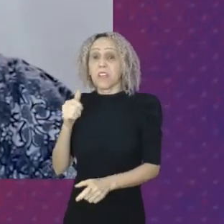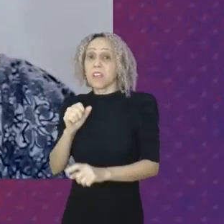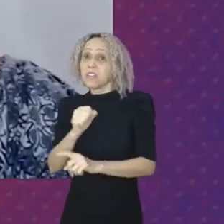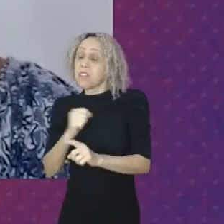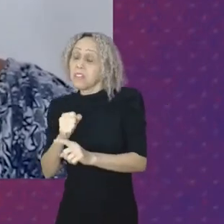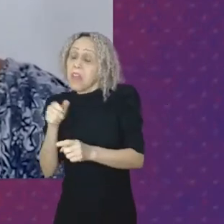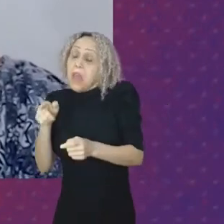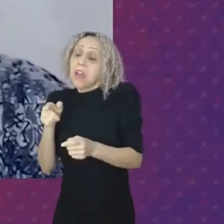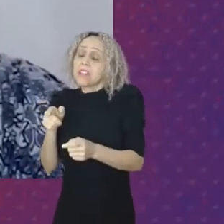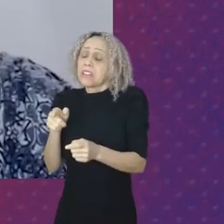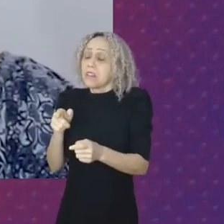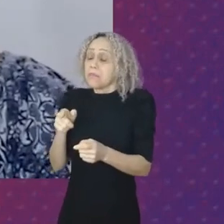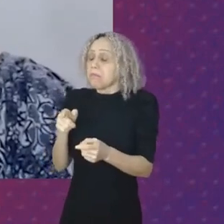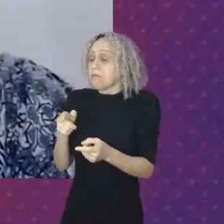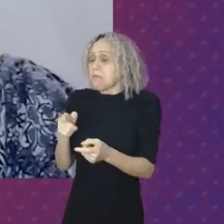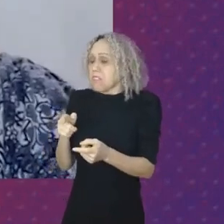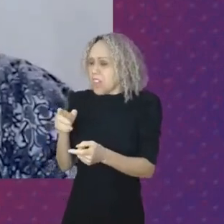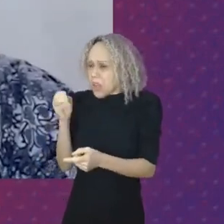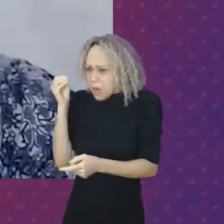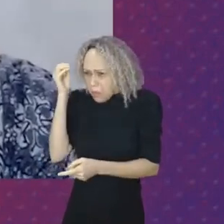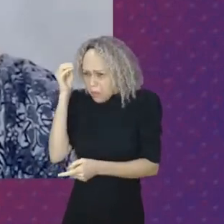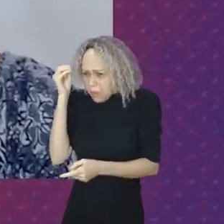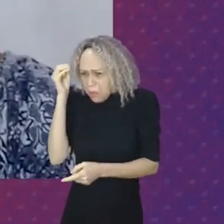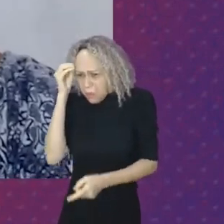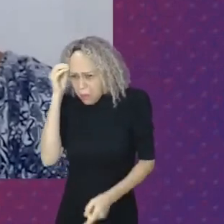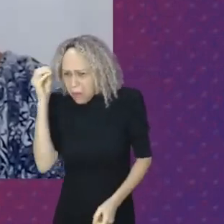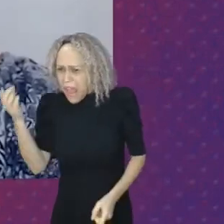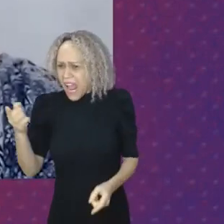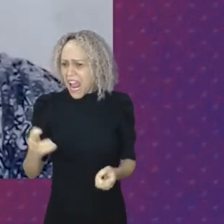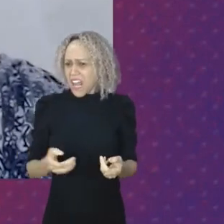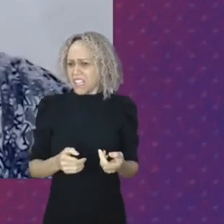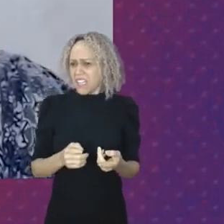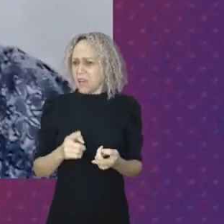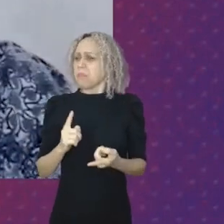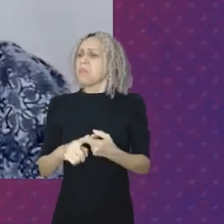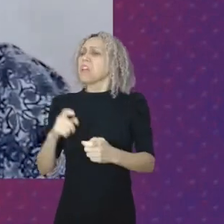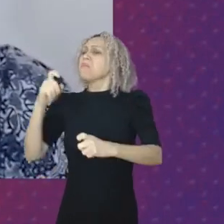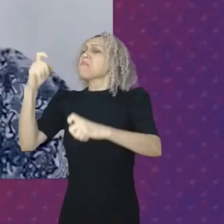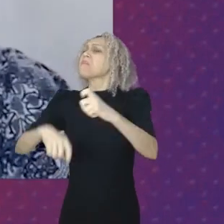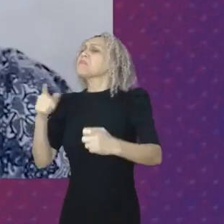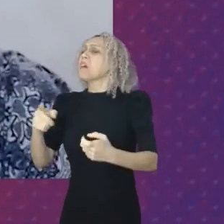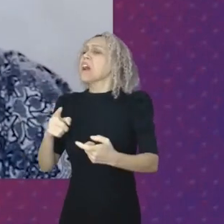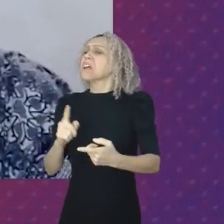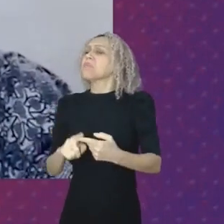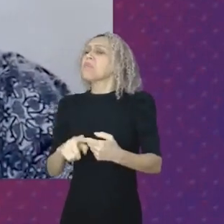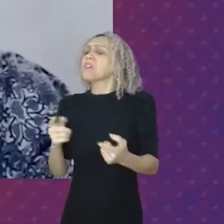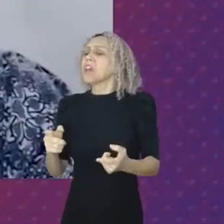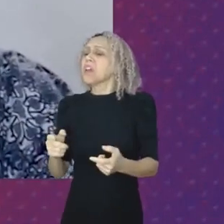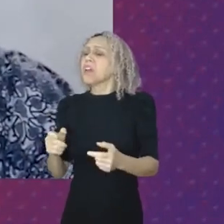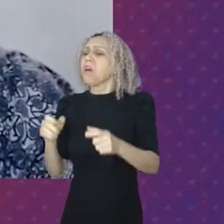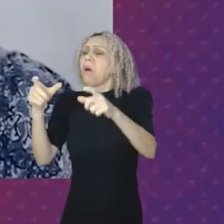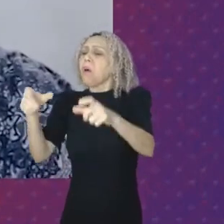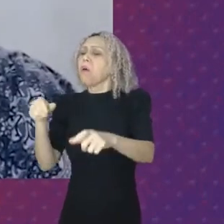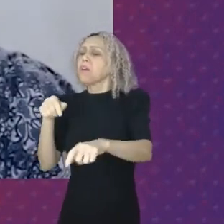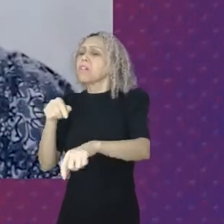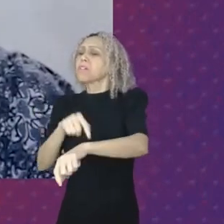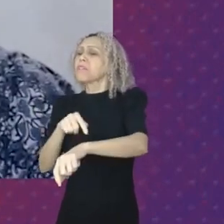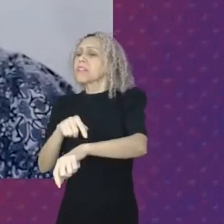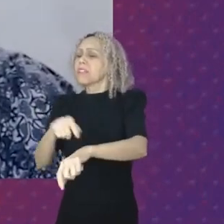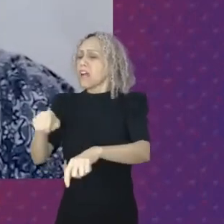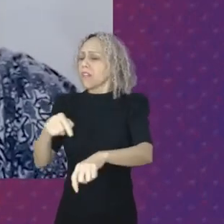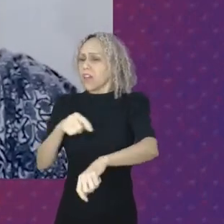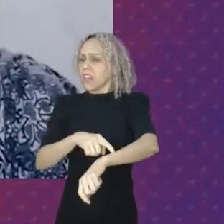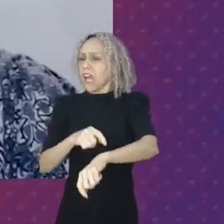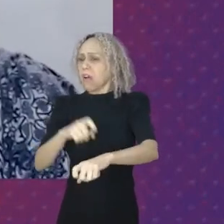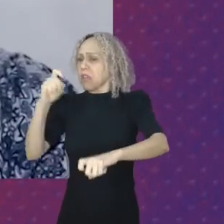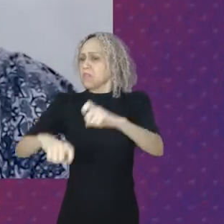estava, que horas que estava, você bebeu, o que você estava fazendo lá. A culpa não é da vítima, né? A gente tem que saber exatamente